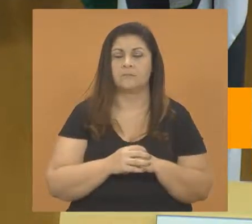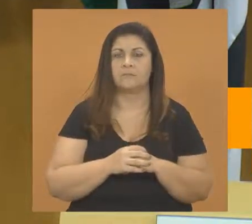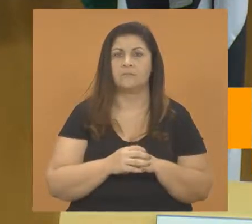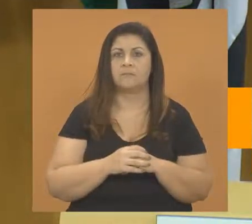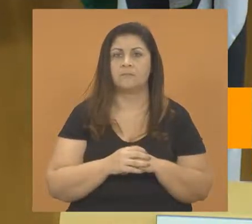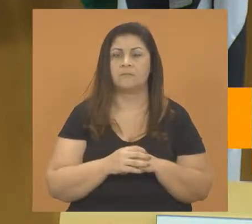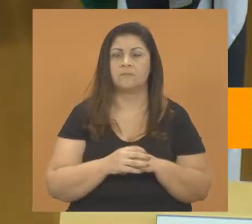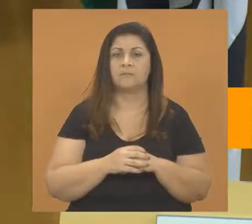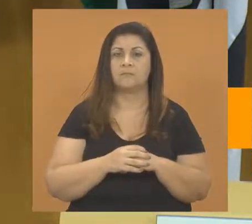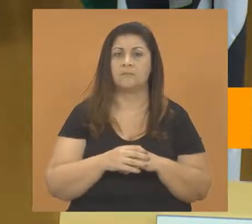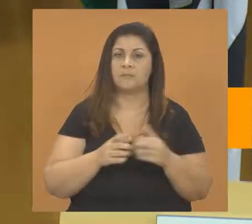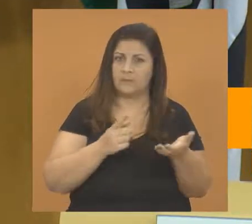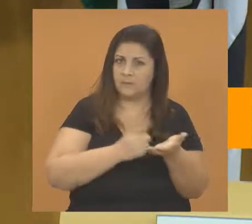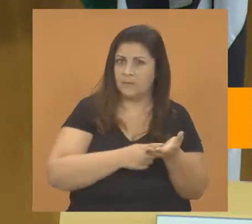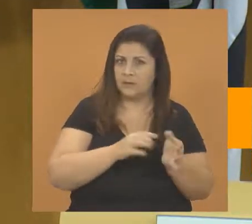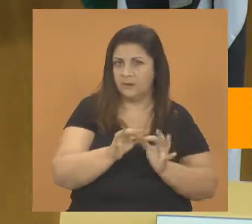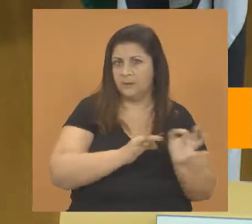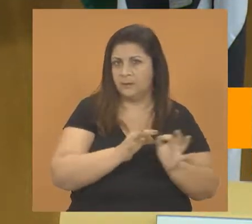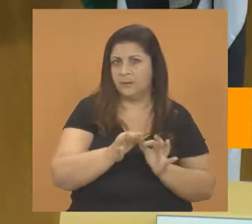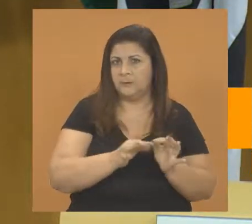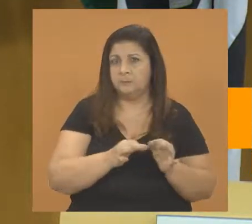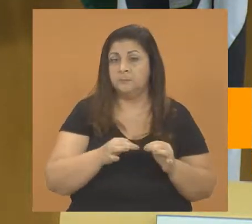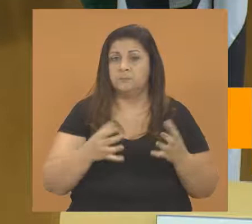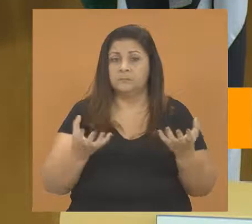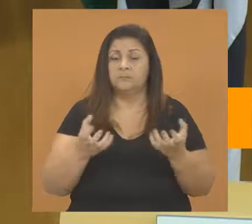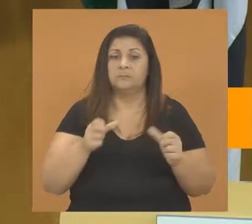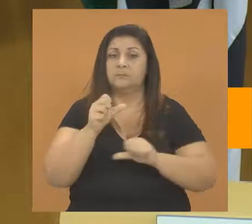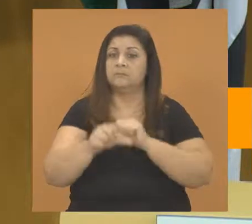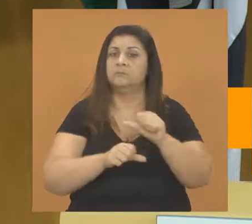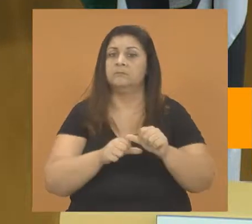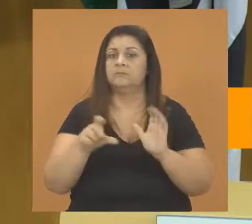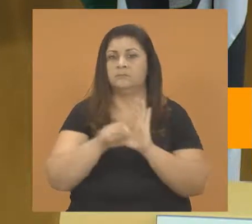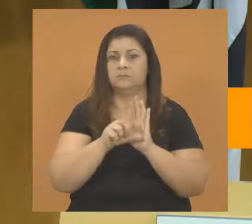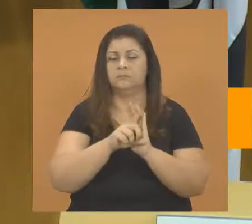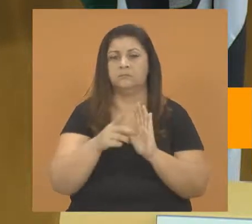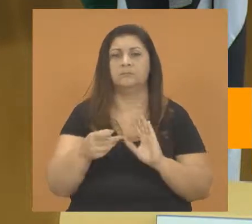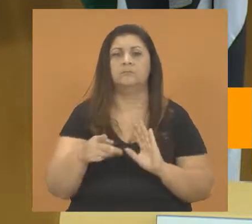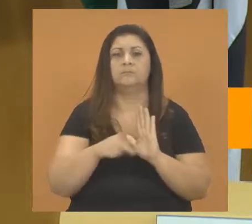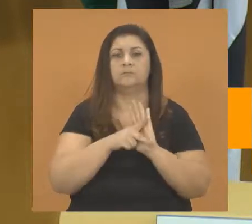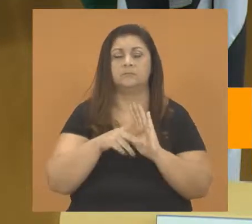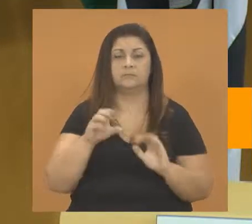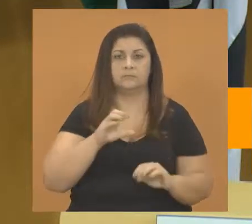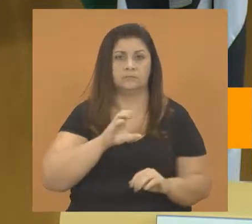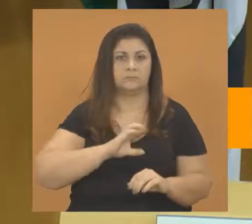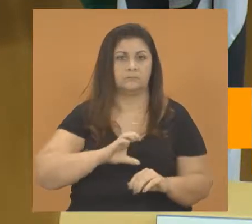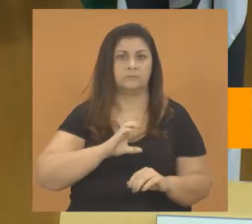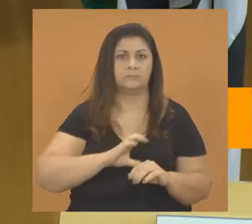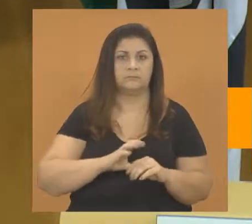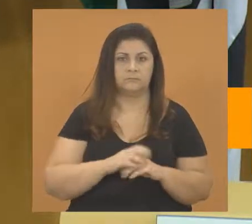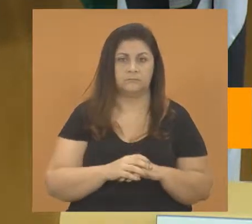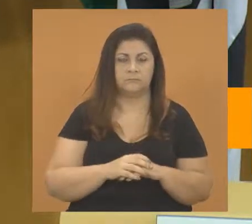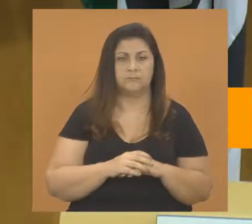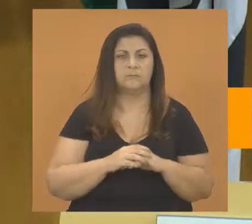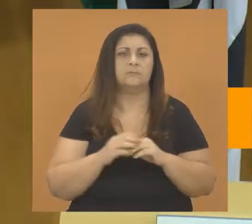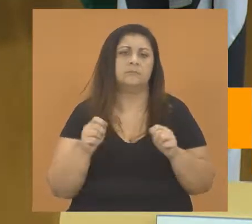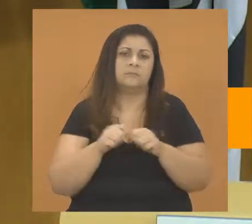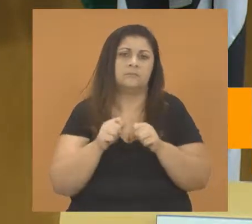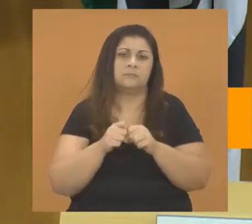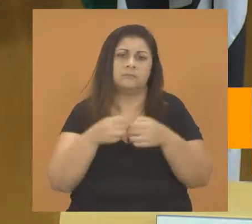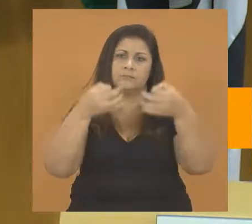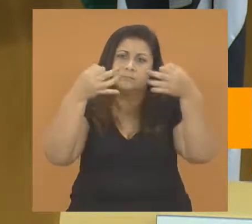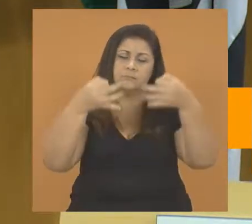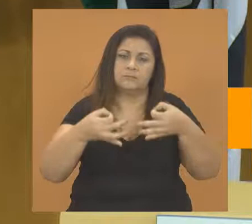tem por finalidade alterar a lei orgânica do município de jacareí para atualizar o artigo 89 determinando